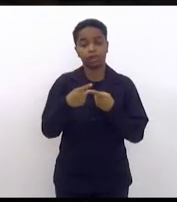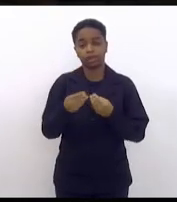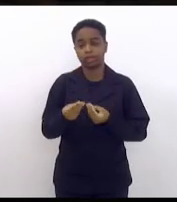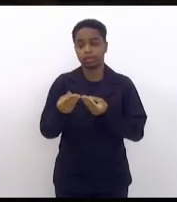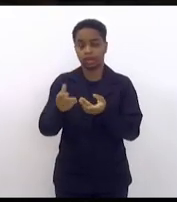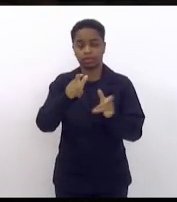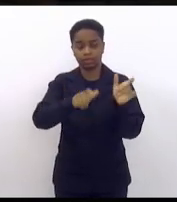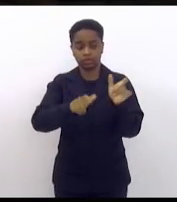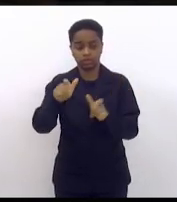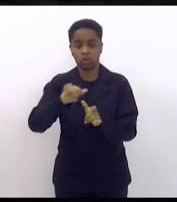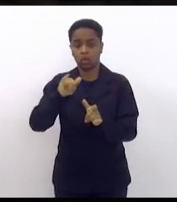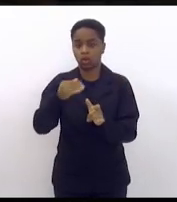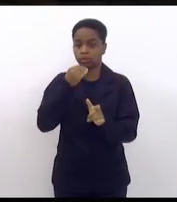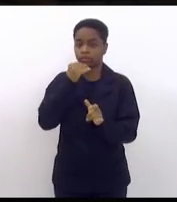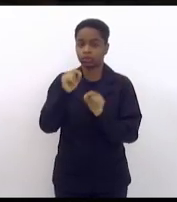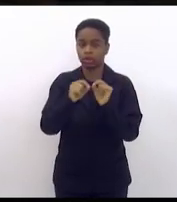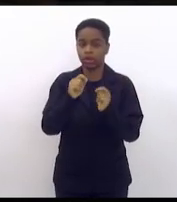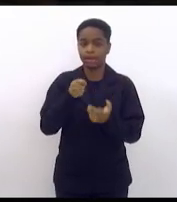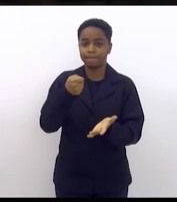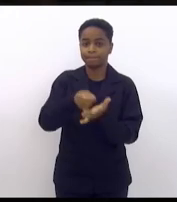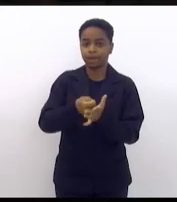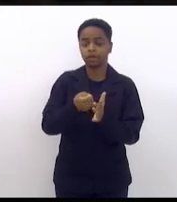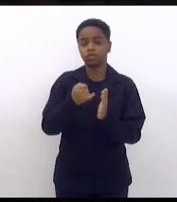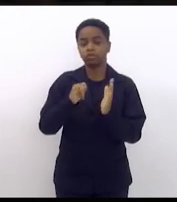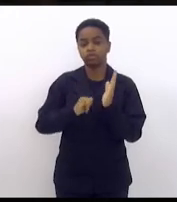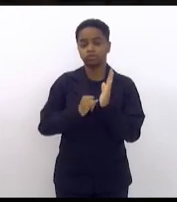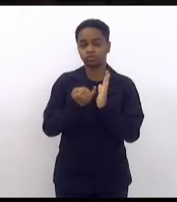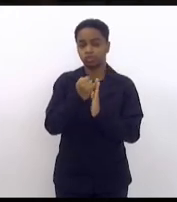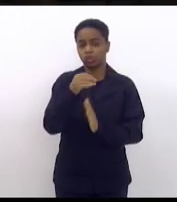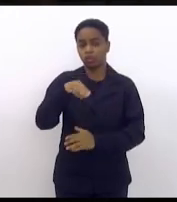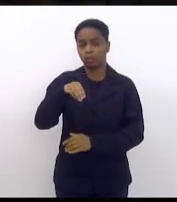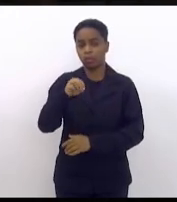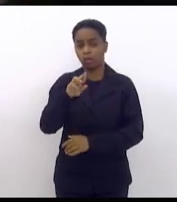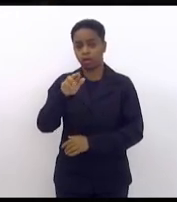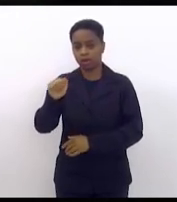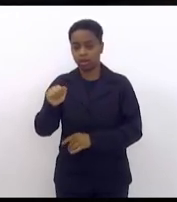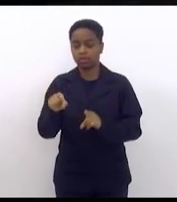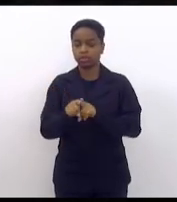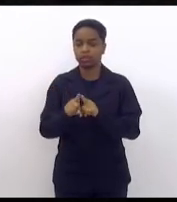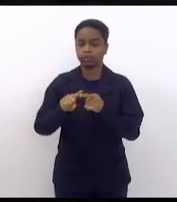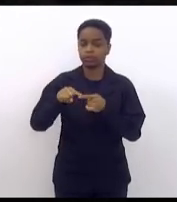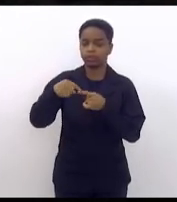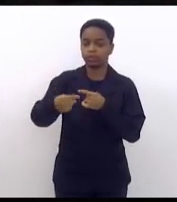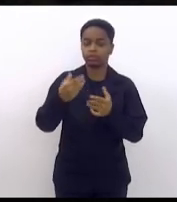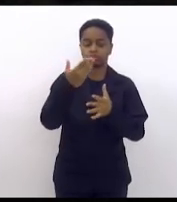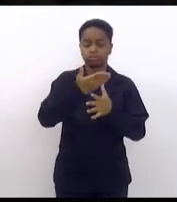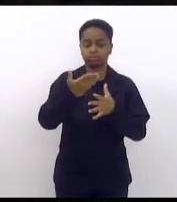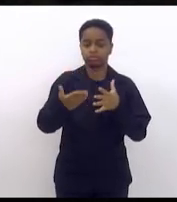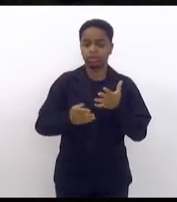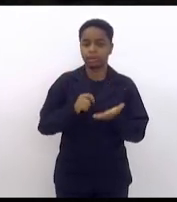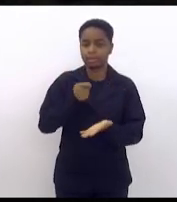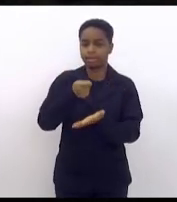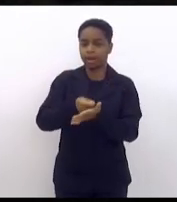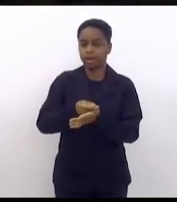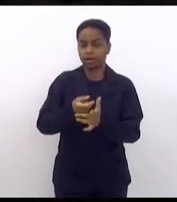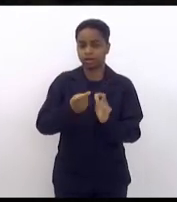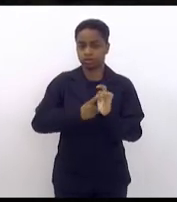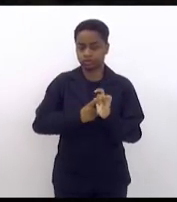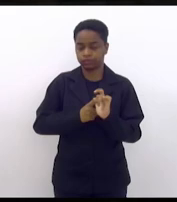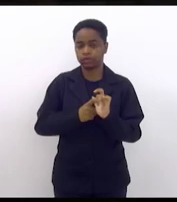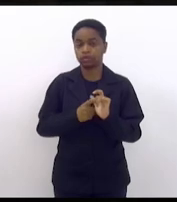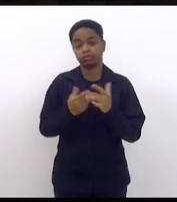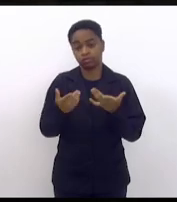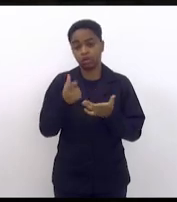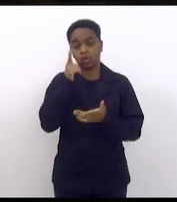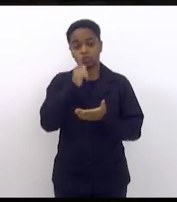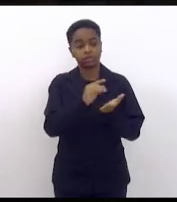de abater parte dos juros e mora e pagar parceladamente a sua dívida e entrar dinheiros